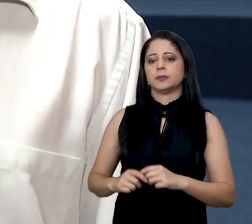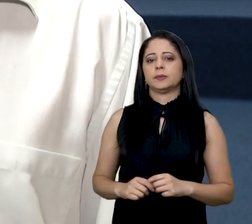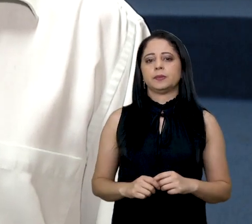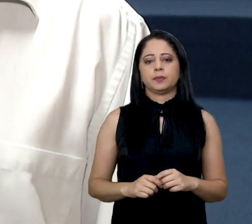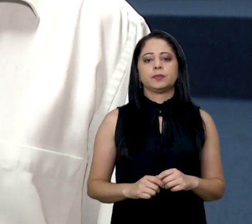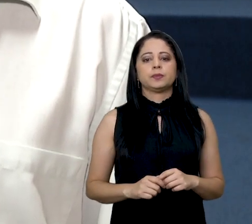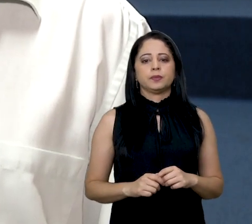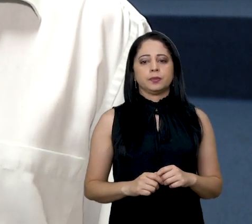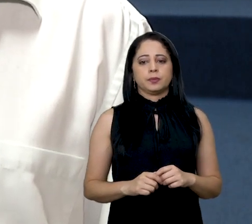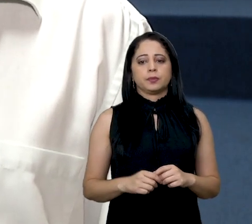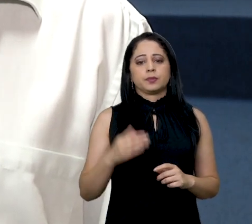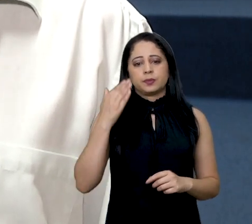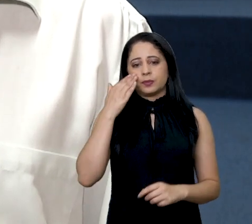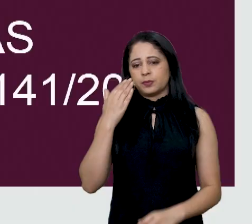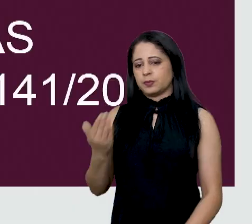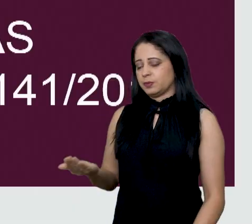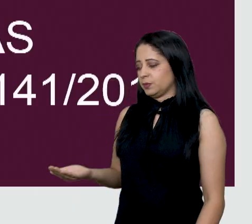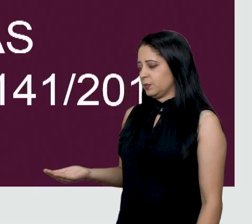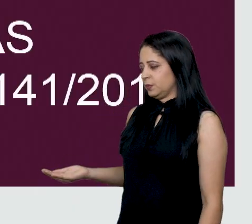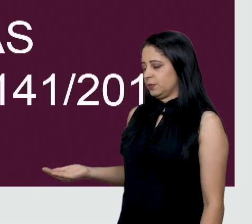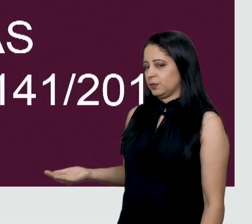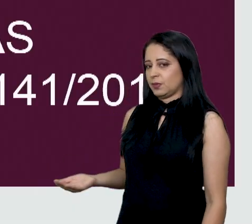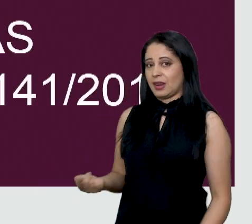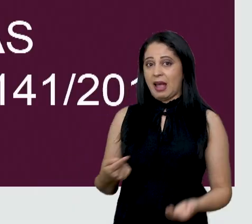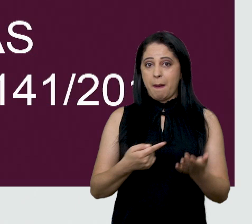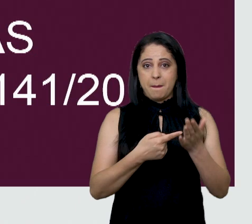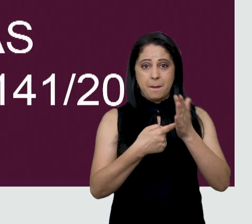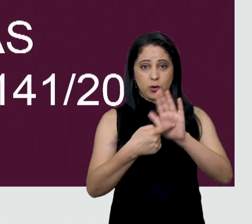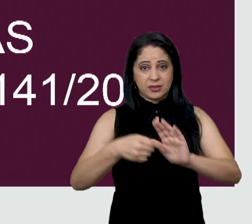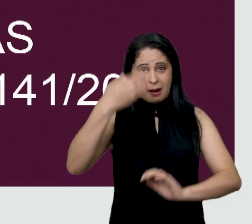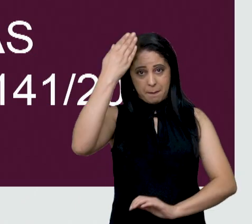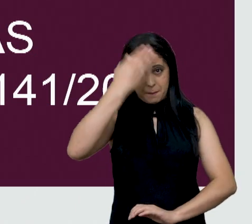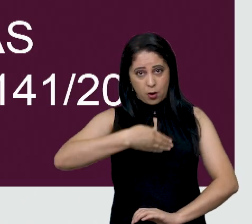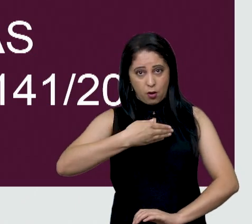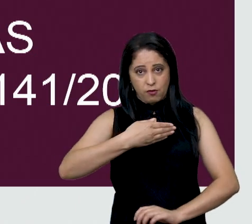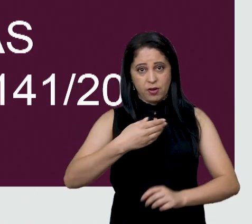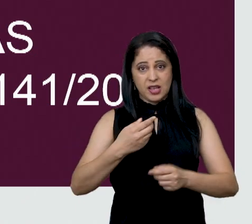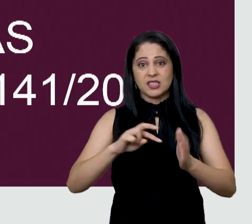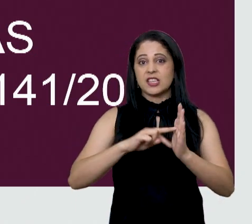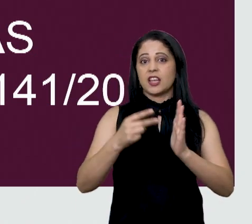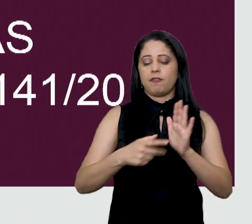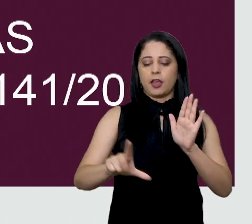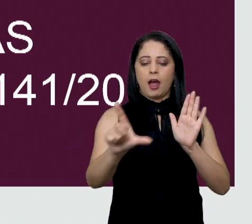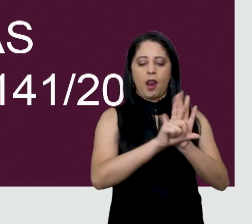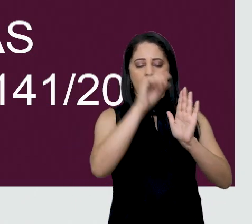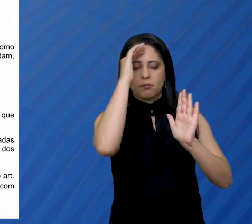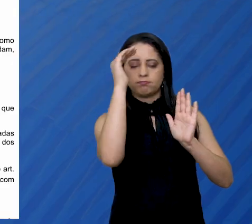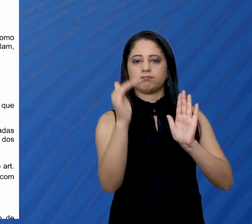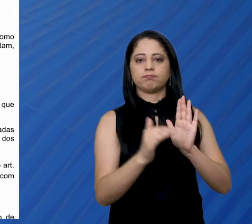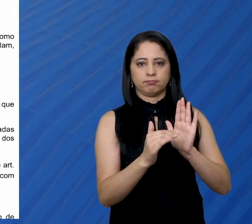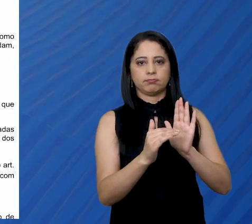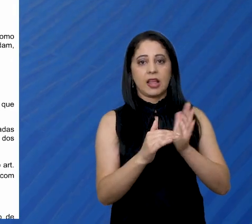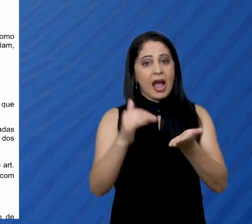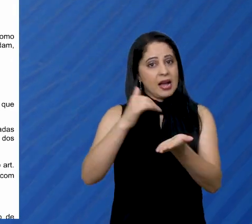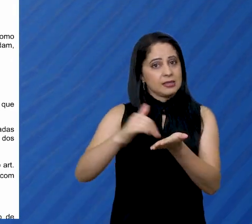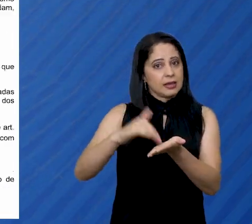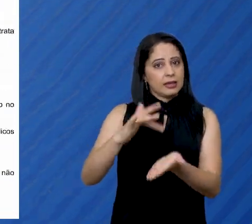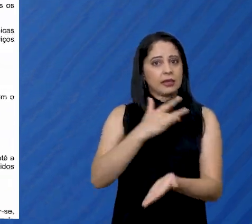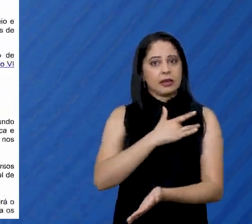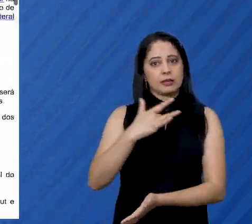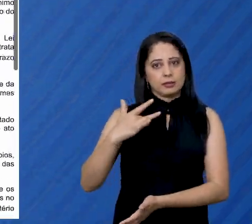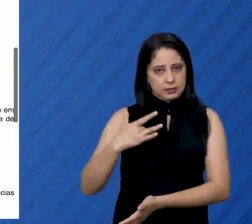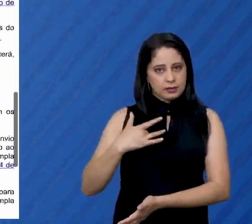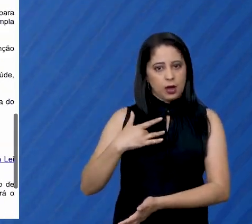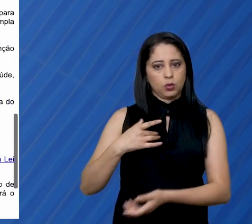não são muita gente mais internada. A prestação de contas cumpre o que estabelece a legislação federal. De acordo com a lei,